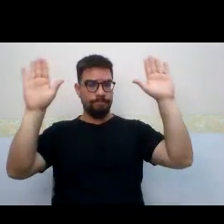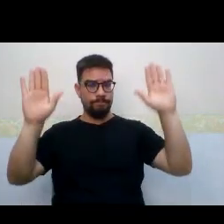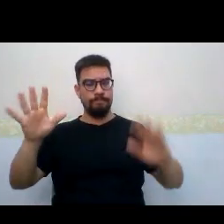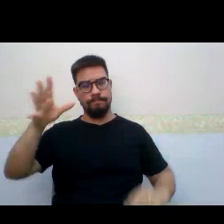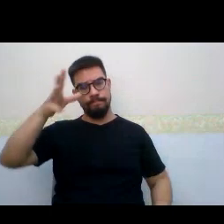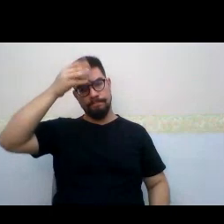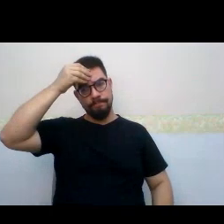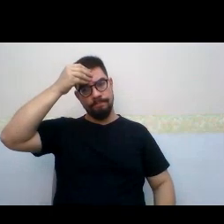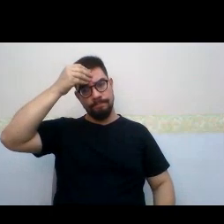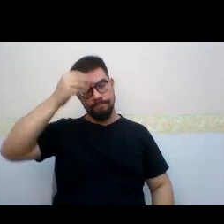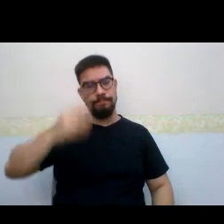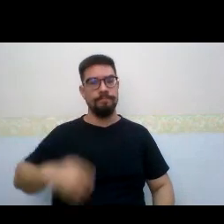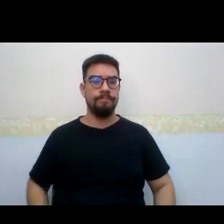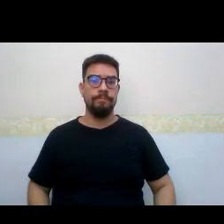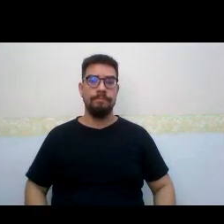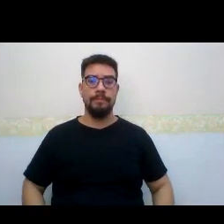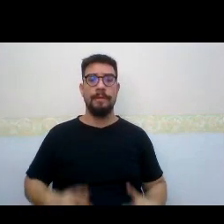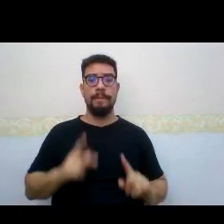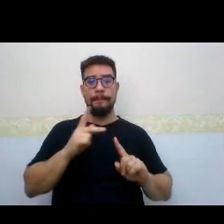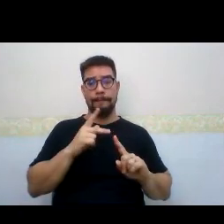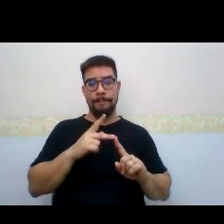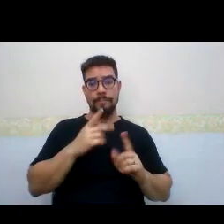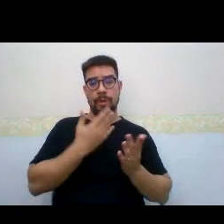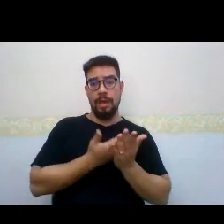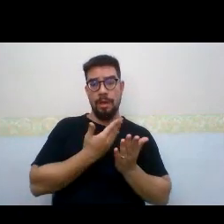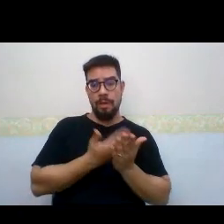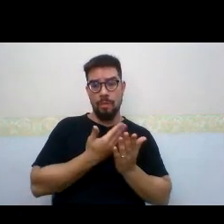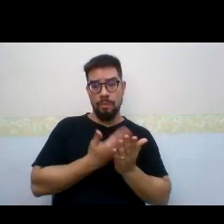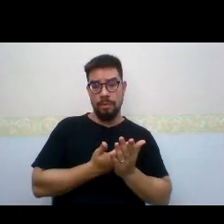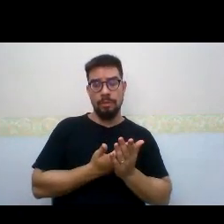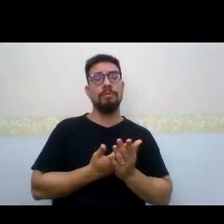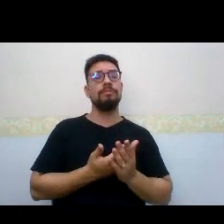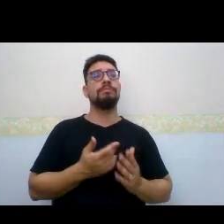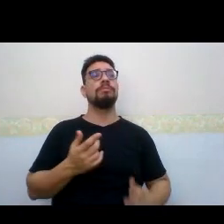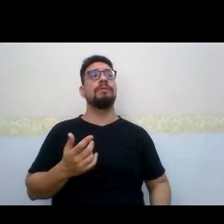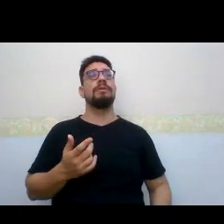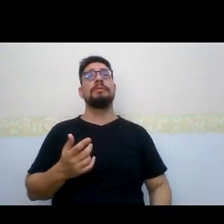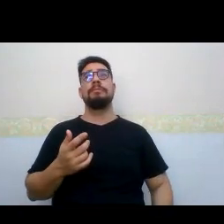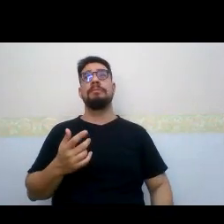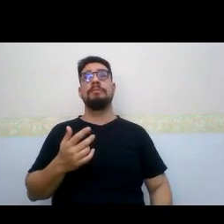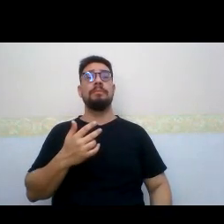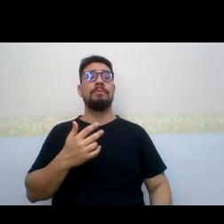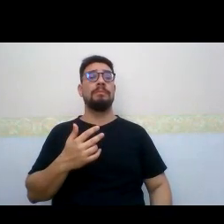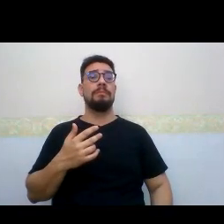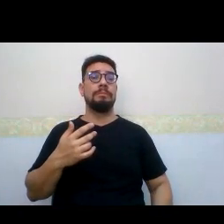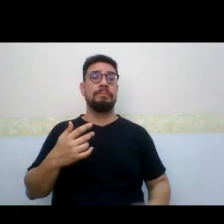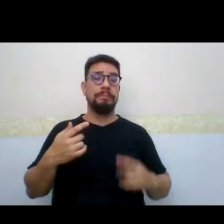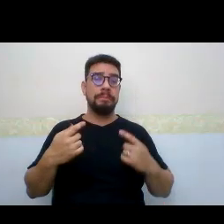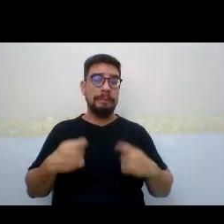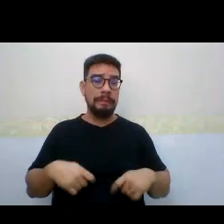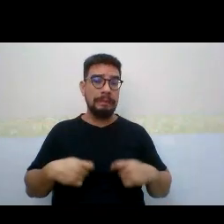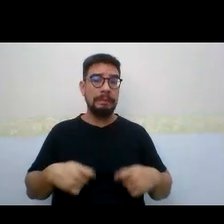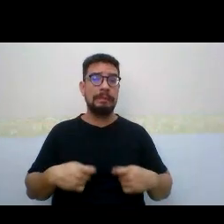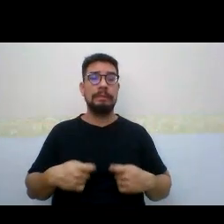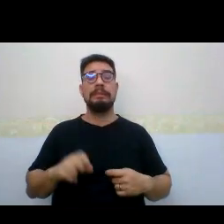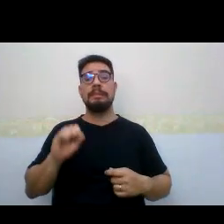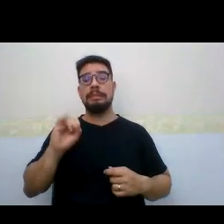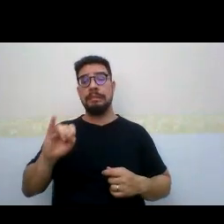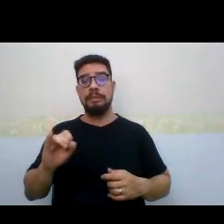Guardem essa informação. Plano de aula, ele não pode faltar quando você for fazer um